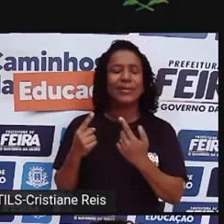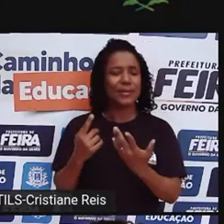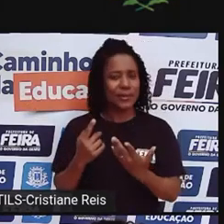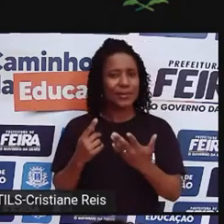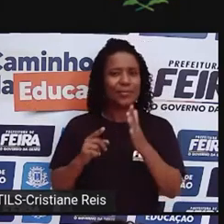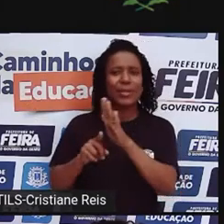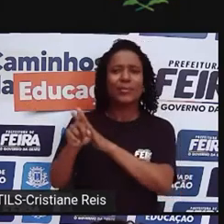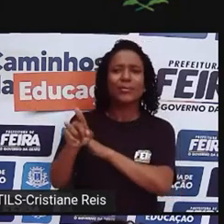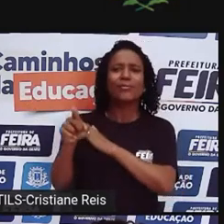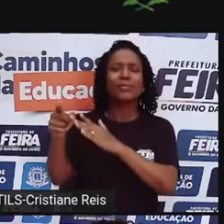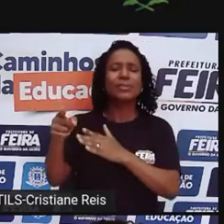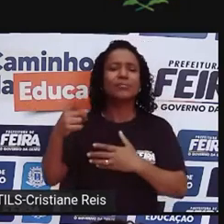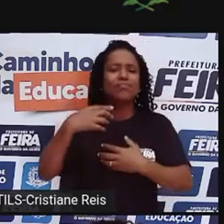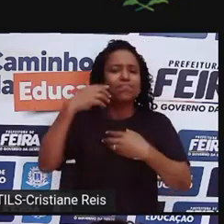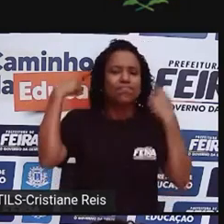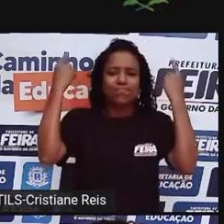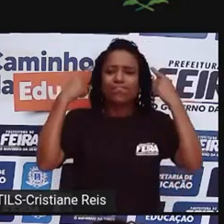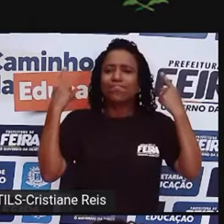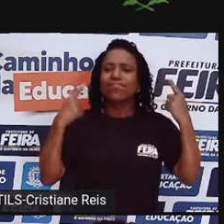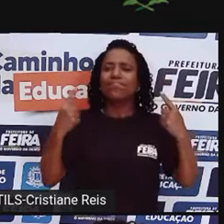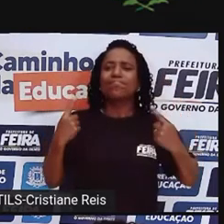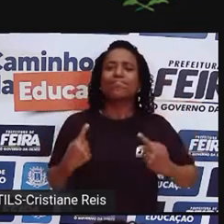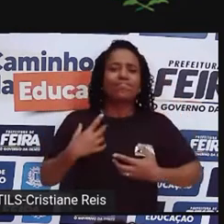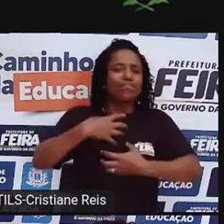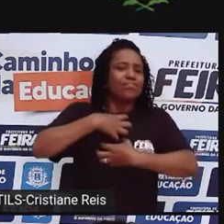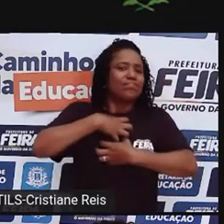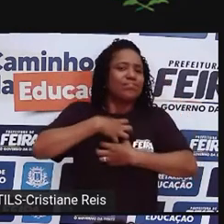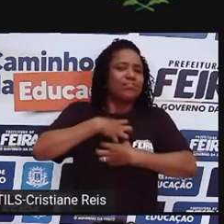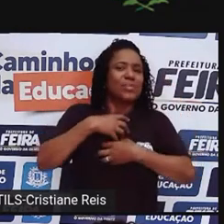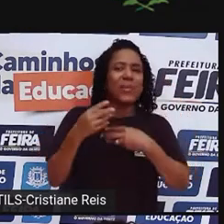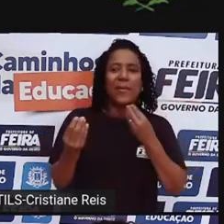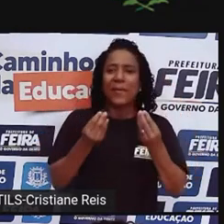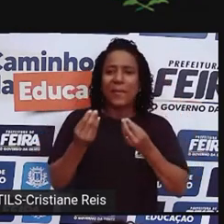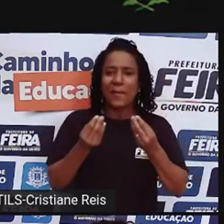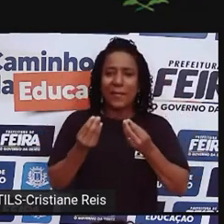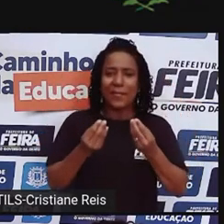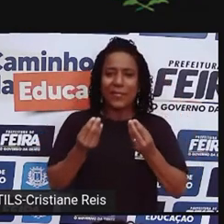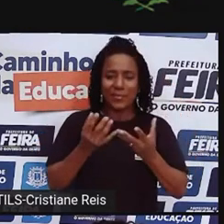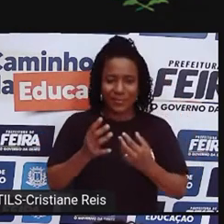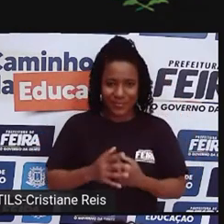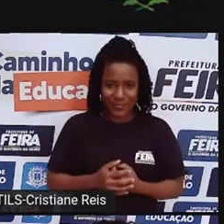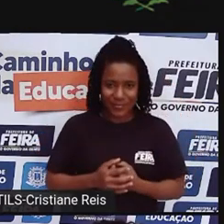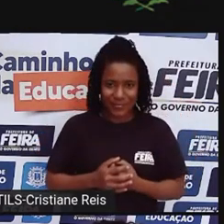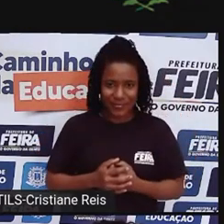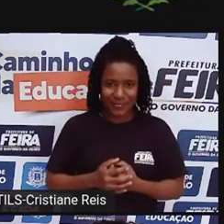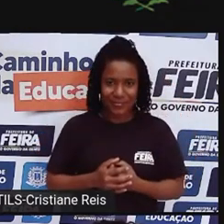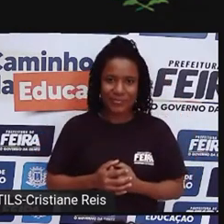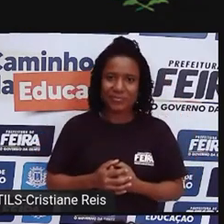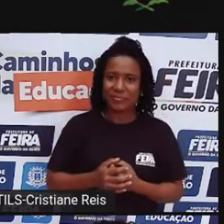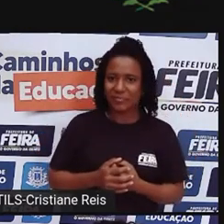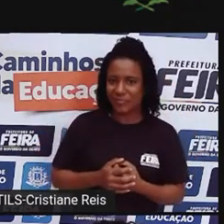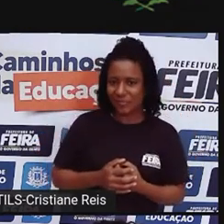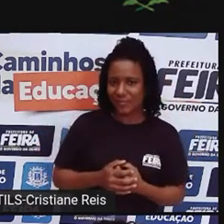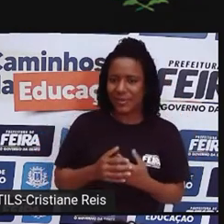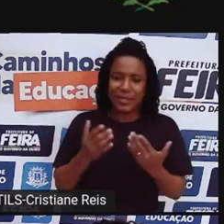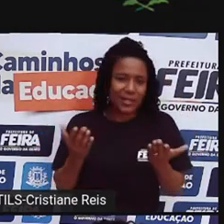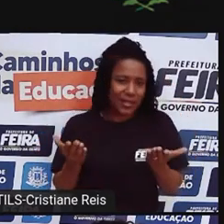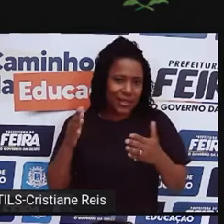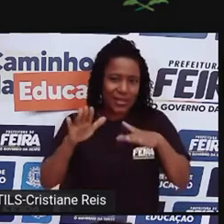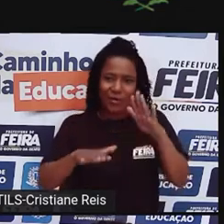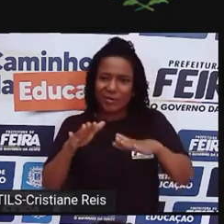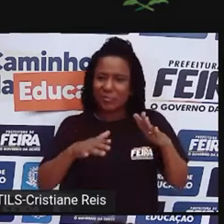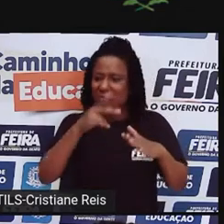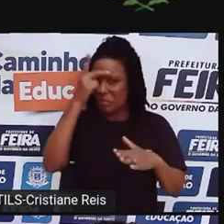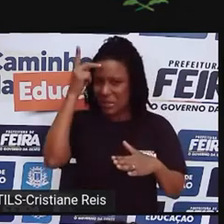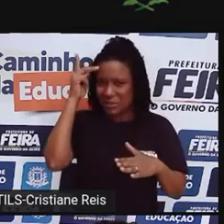com o seu cabelo, né? Já que é o nosso tema de hoje. E antes que alguma pessoa diga assim, nossa, mas que aula, né? Sem sentido,